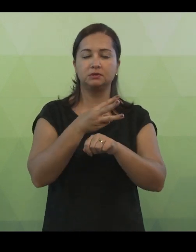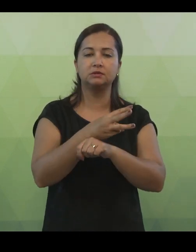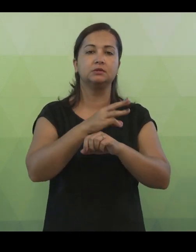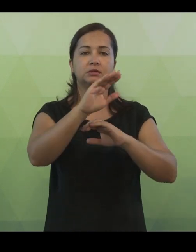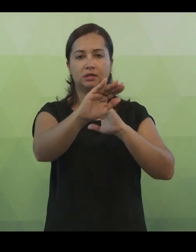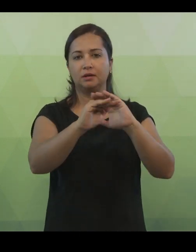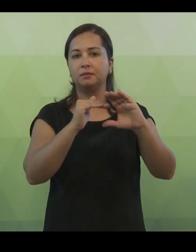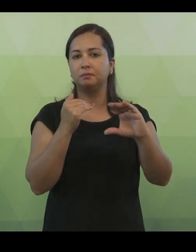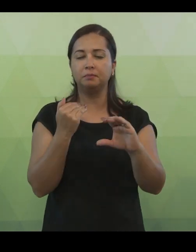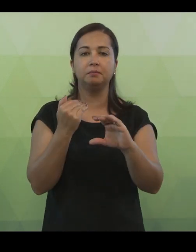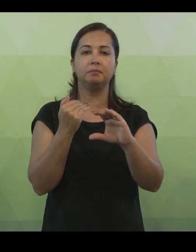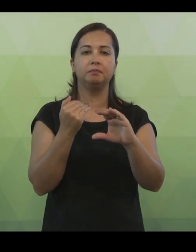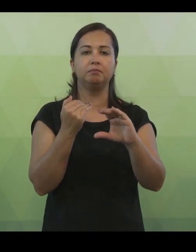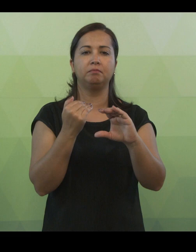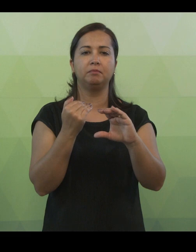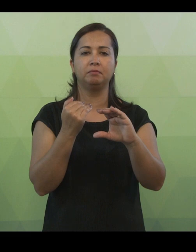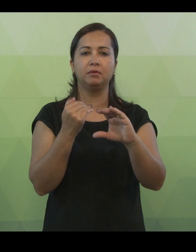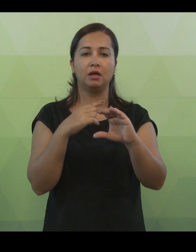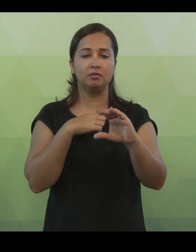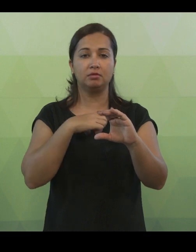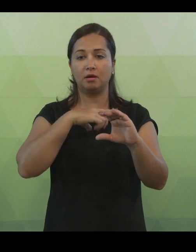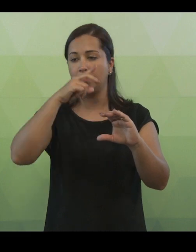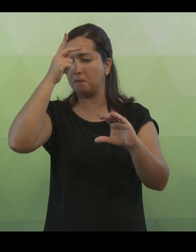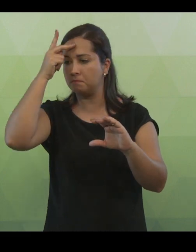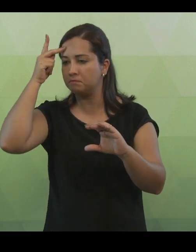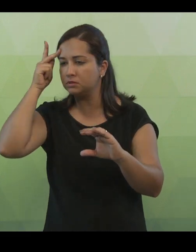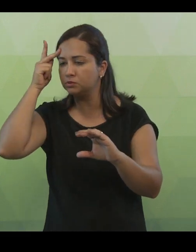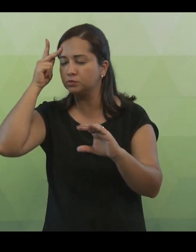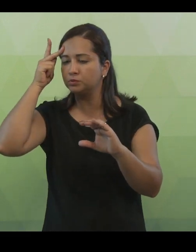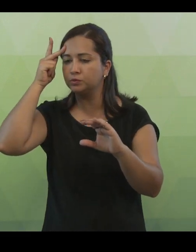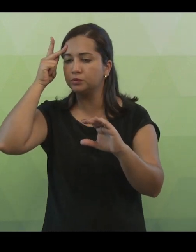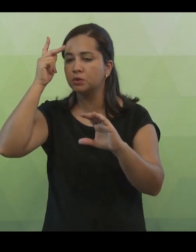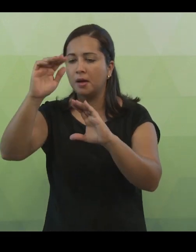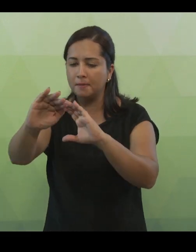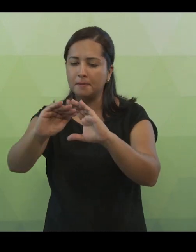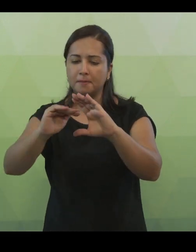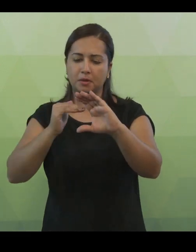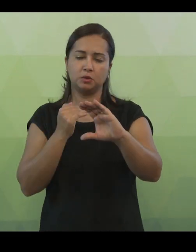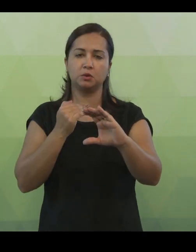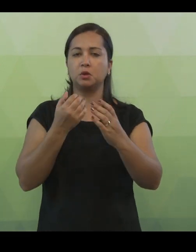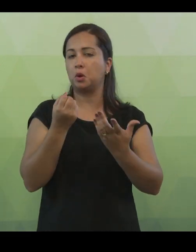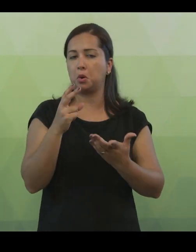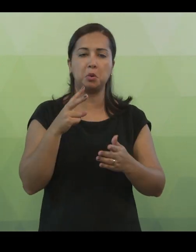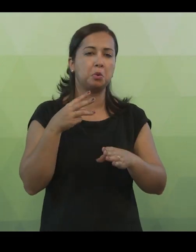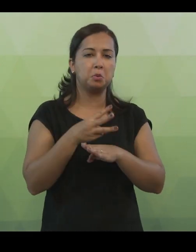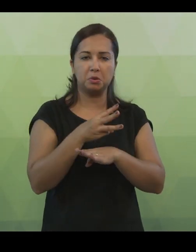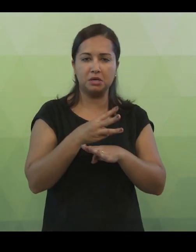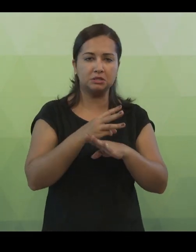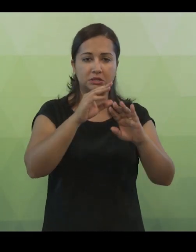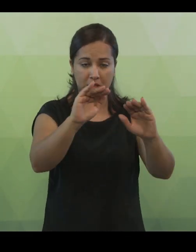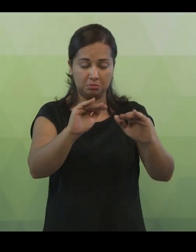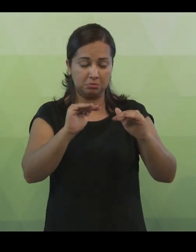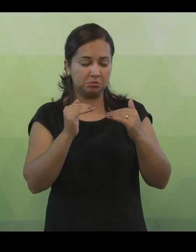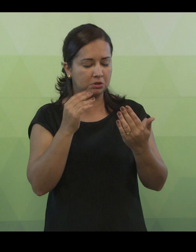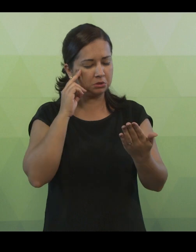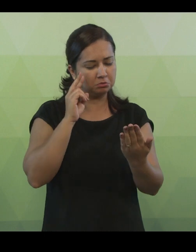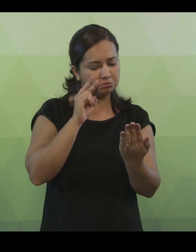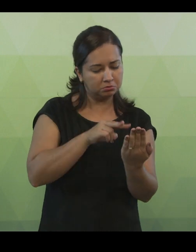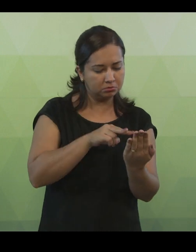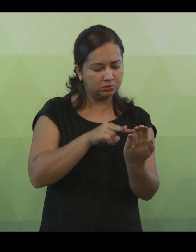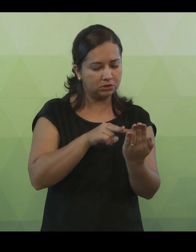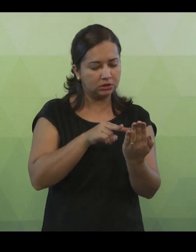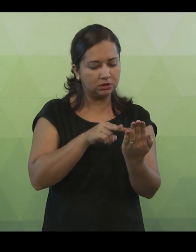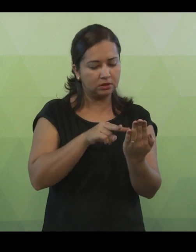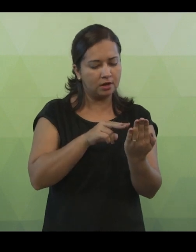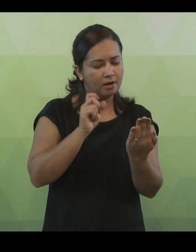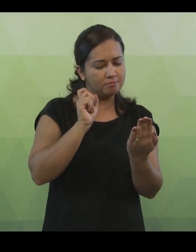mesmo SMS, tá? Então, mesmo que você conheça a pessoa que enviou, né, aquele link, né, por WhatsApp, por exemplo, né, ou por e-mail, tenta